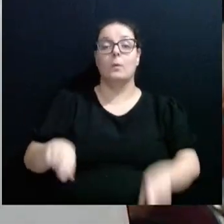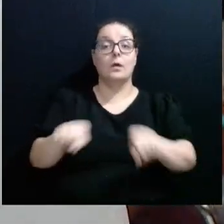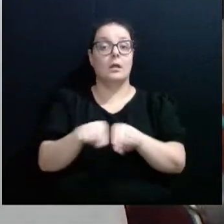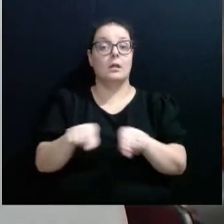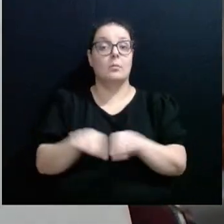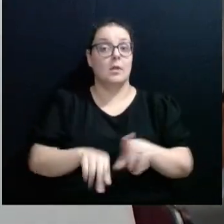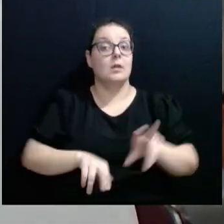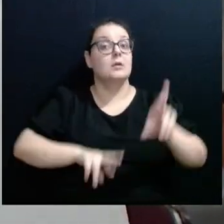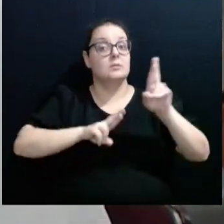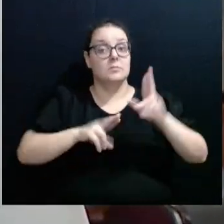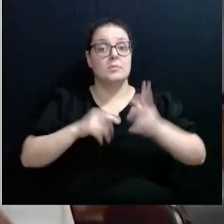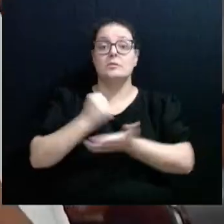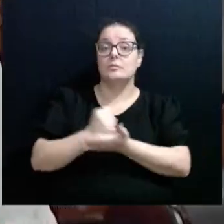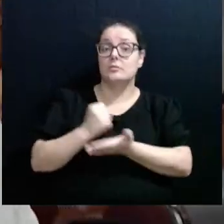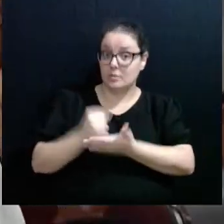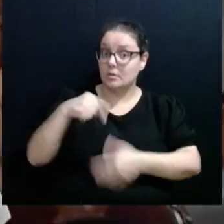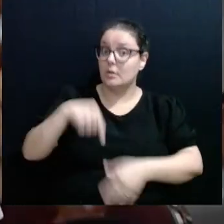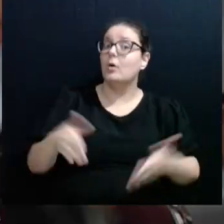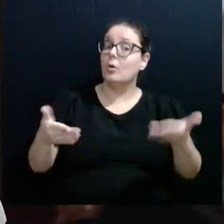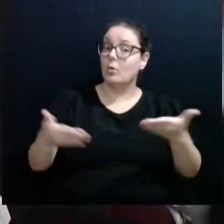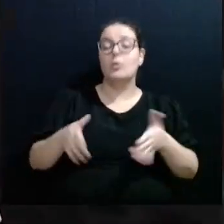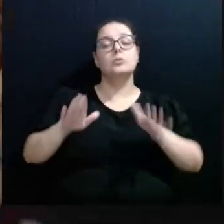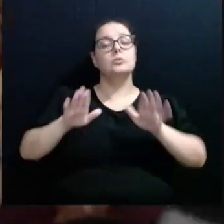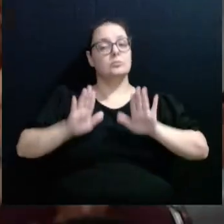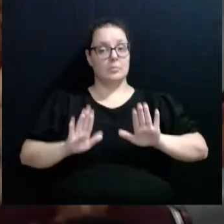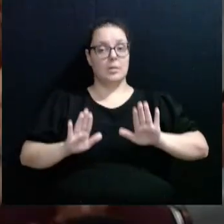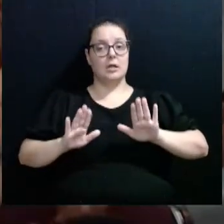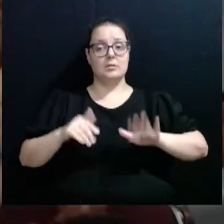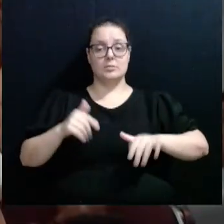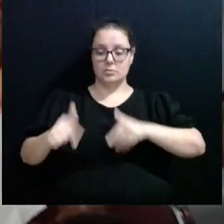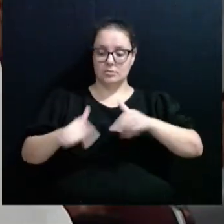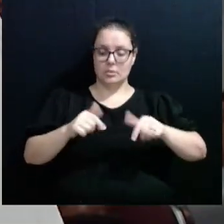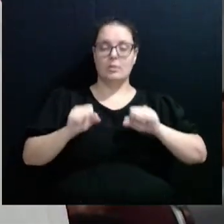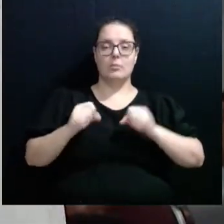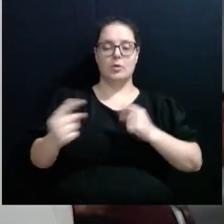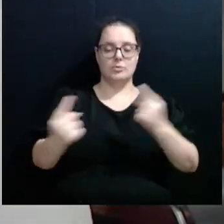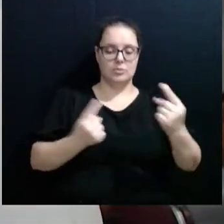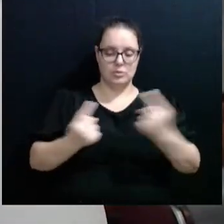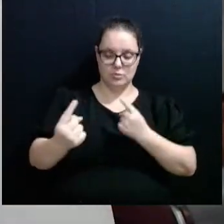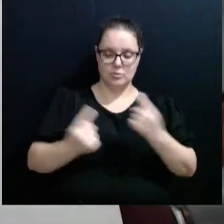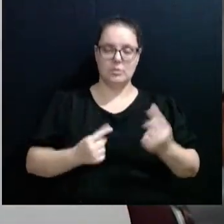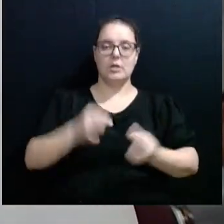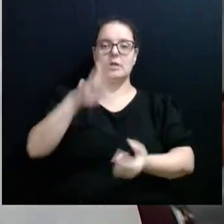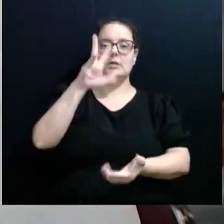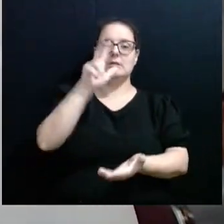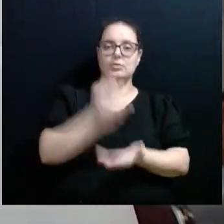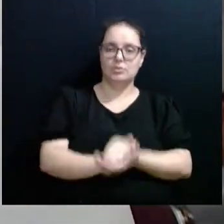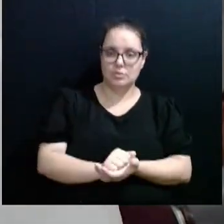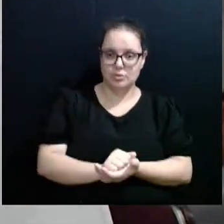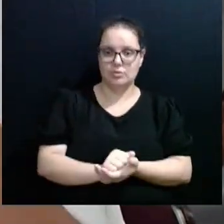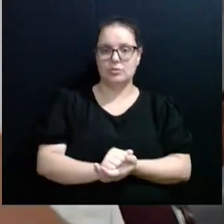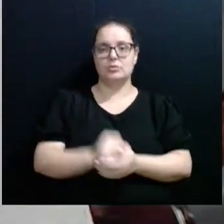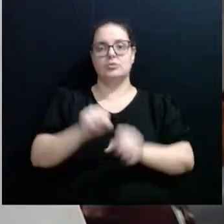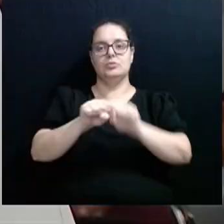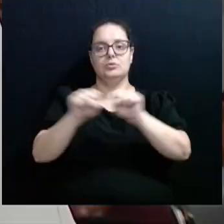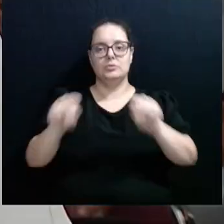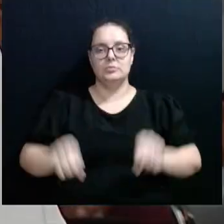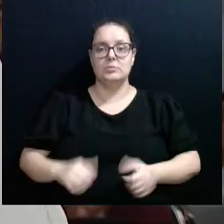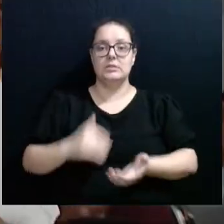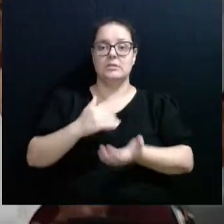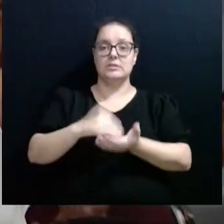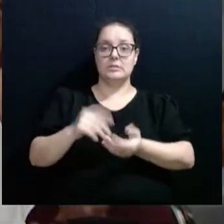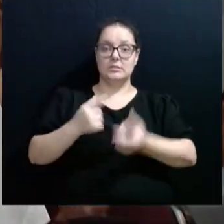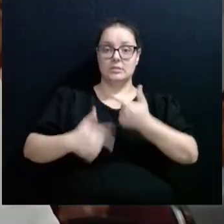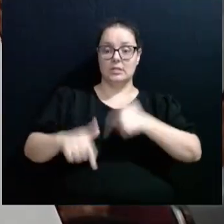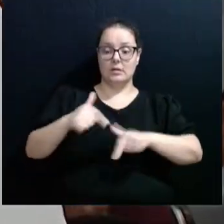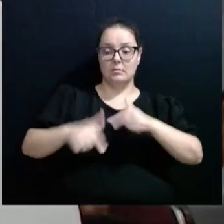contratações aqui hoje, mas os trabalhadores podem vir, se cadastrar no sistema da Secretaria de Trabalho e Renda e ser